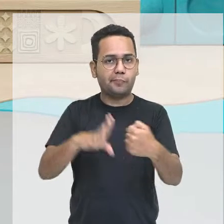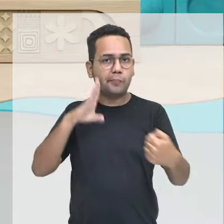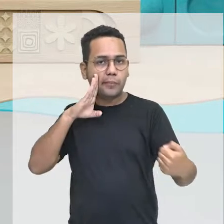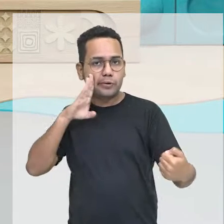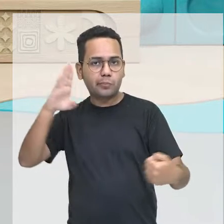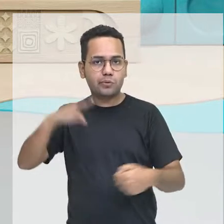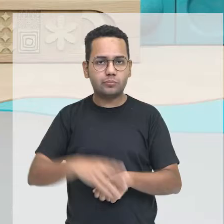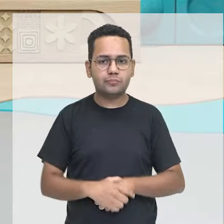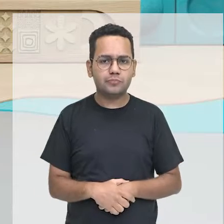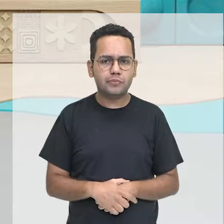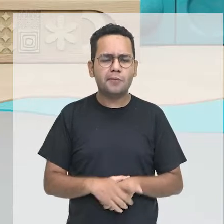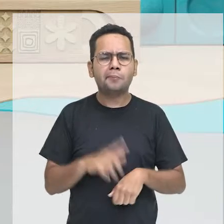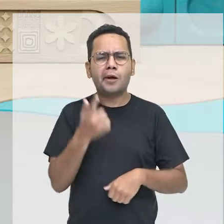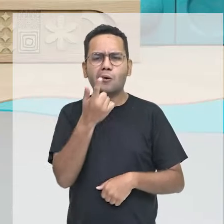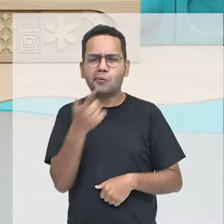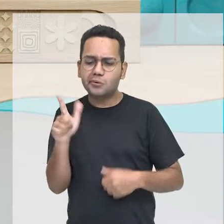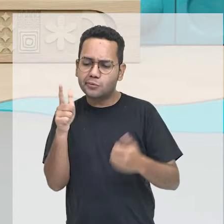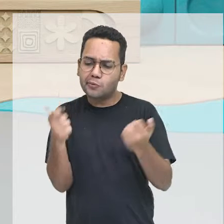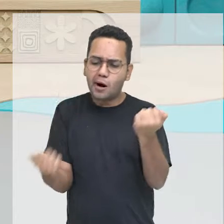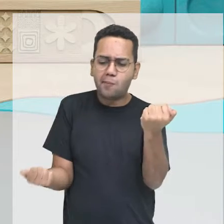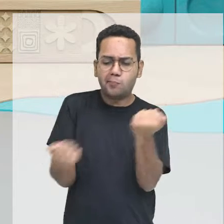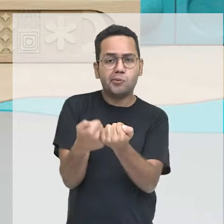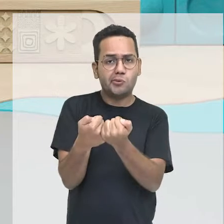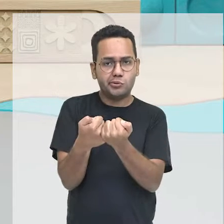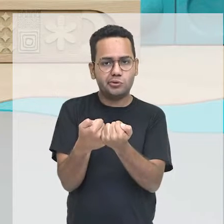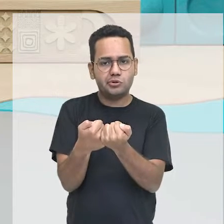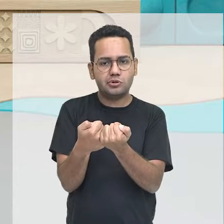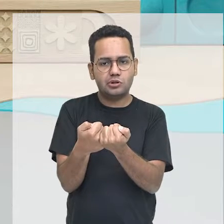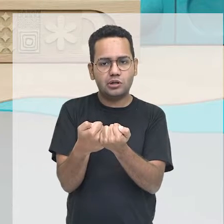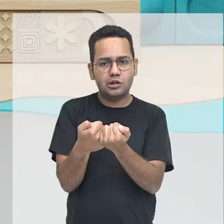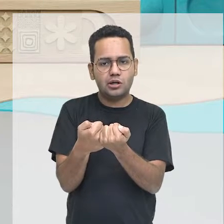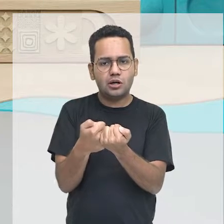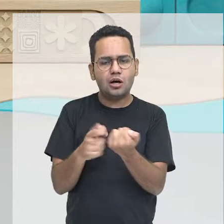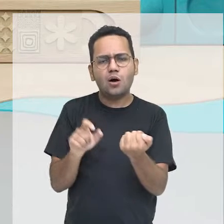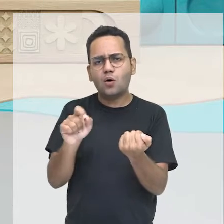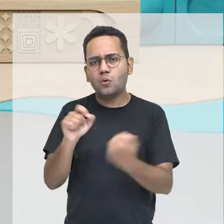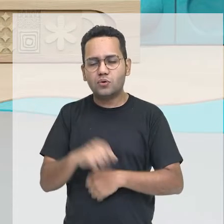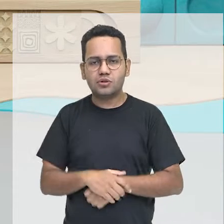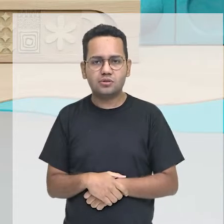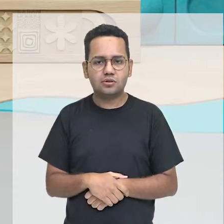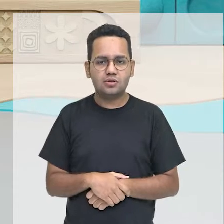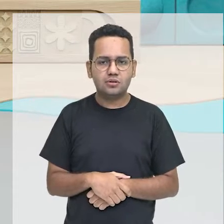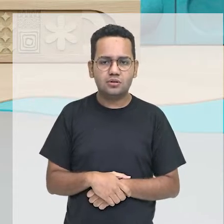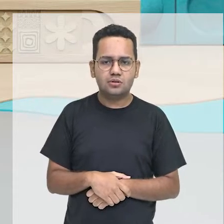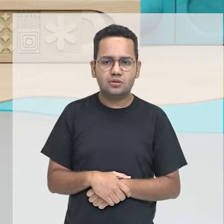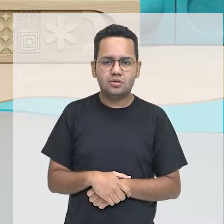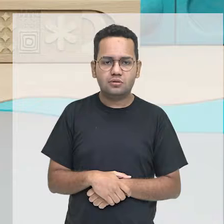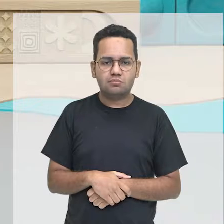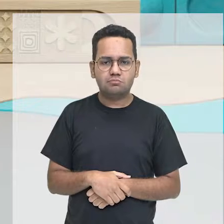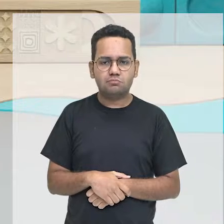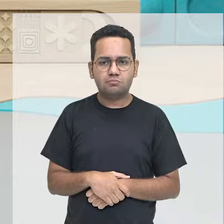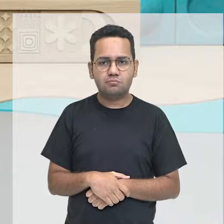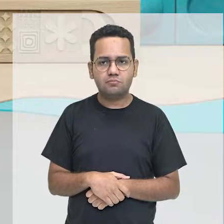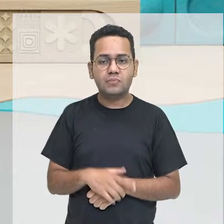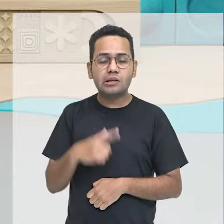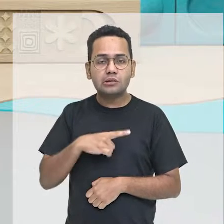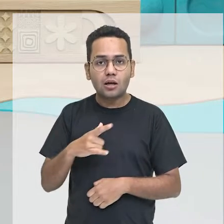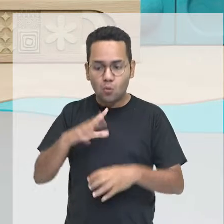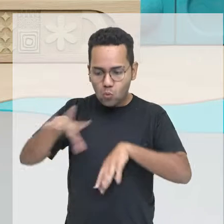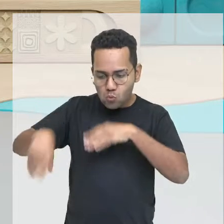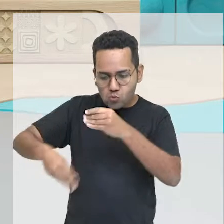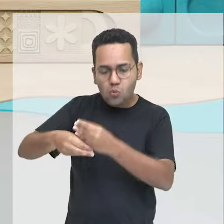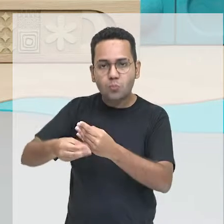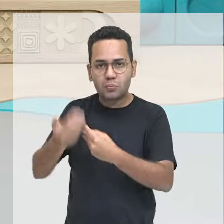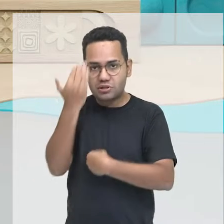não, no caso que está auxiliando ali, como é o caso de todos os verbos modais, ele só vai interagir, ele vai trazer uma informação a mais,